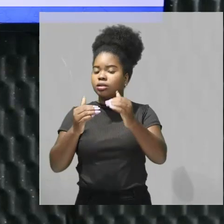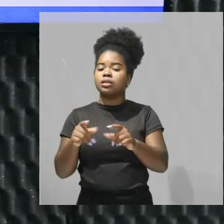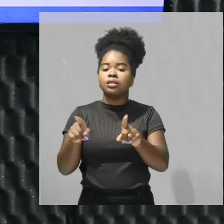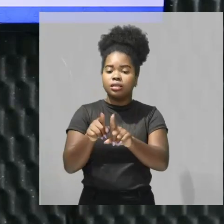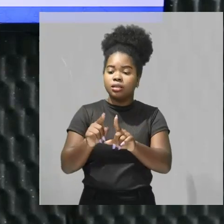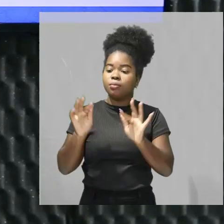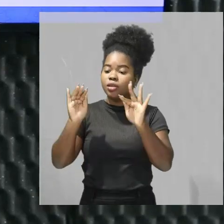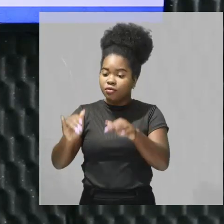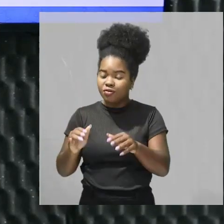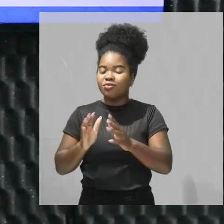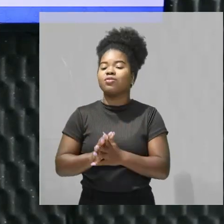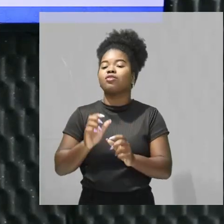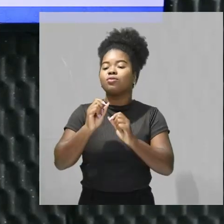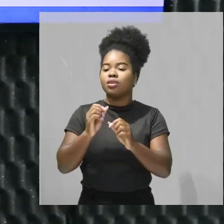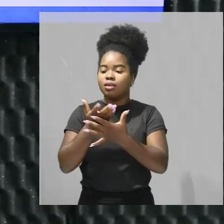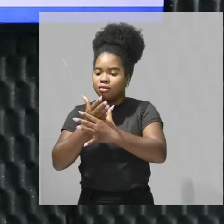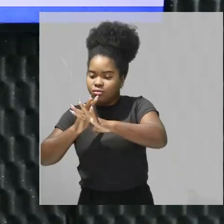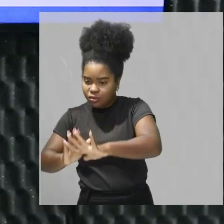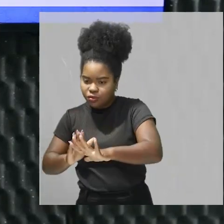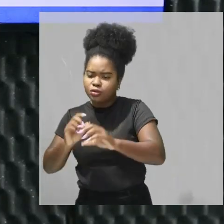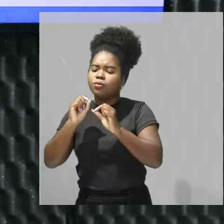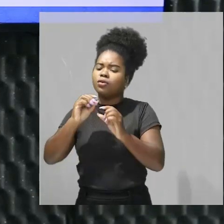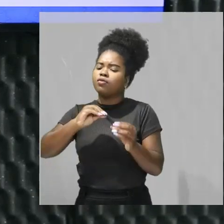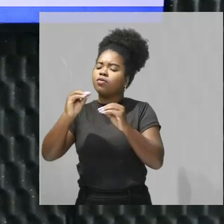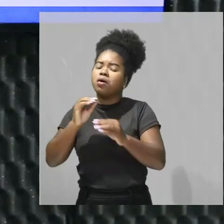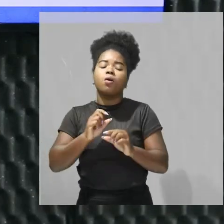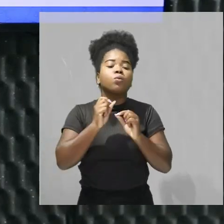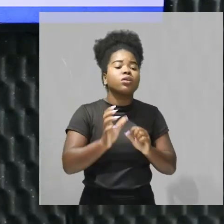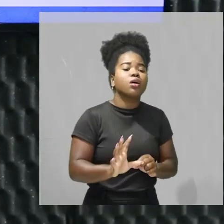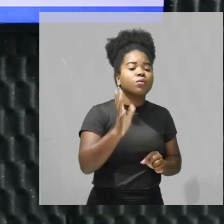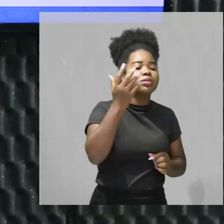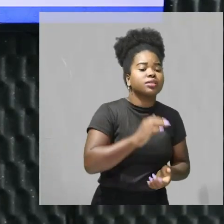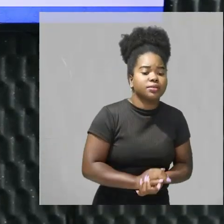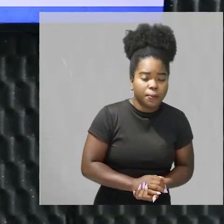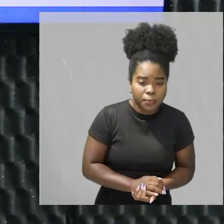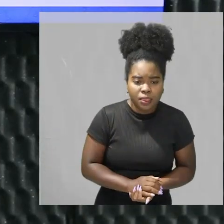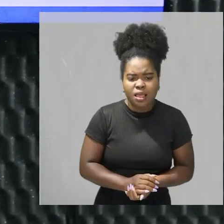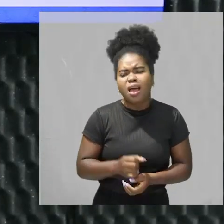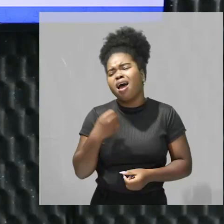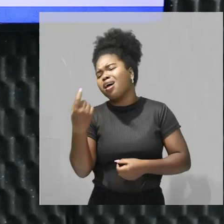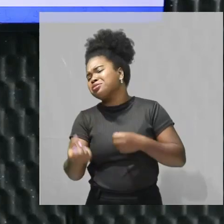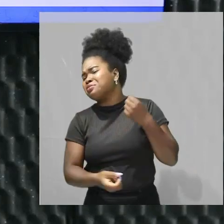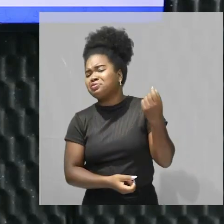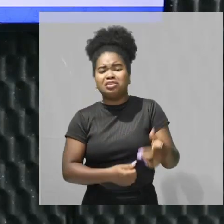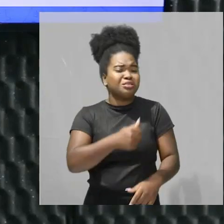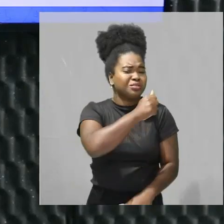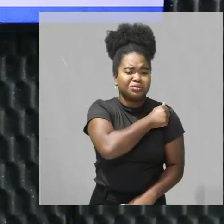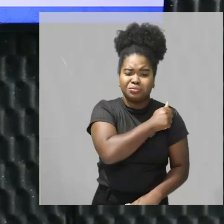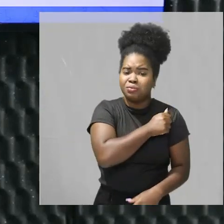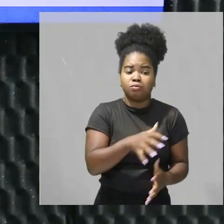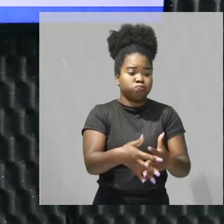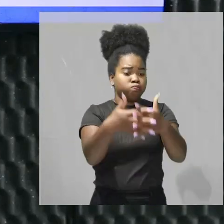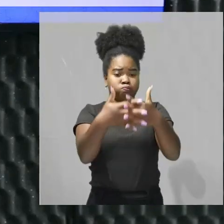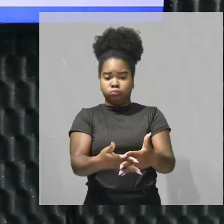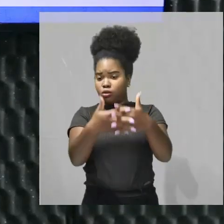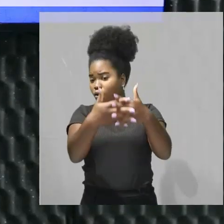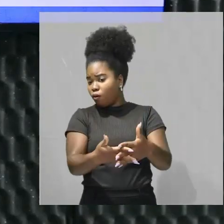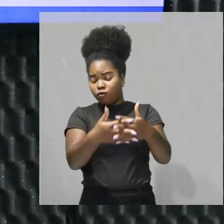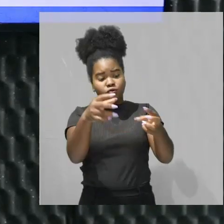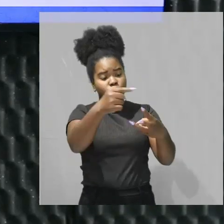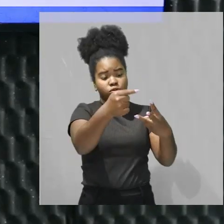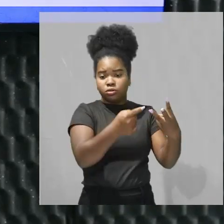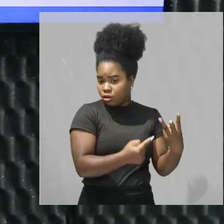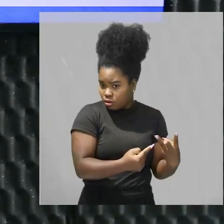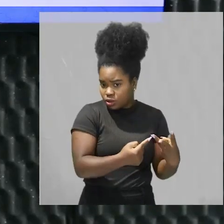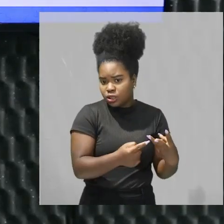vai colocar na conclusão. O que ocorre? O que ocorre é que, às vezes, o candidato ele confunde muito essas partes. Ele começa